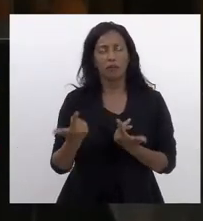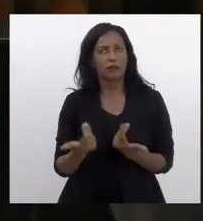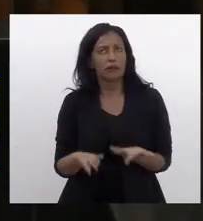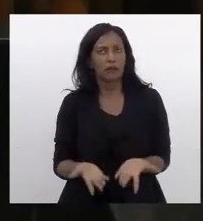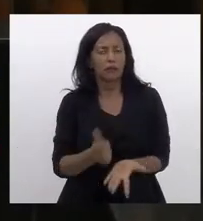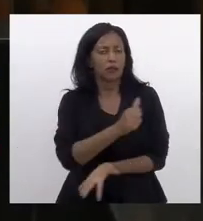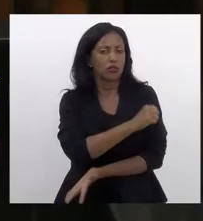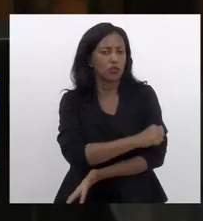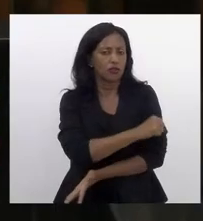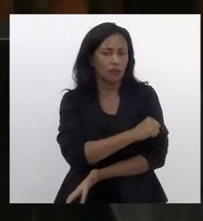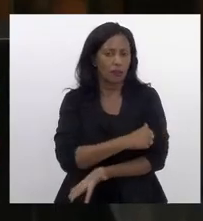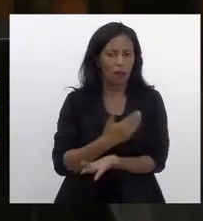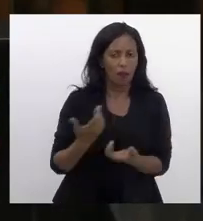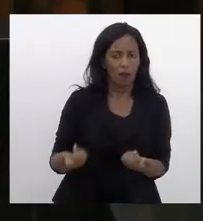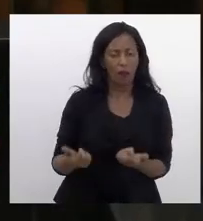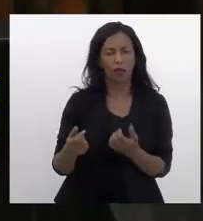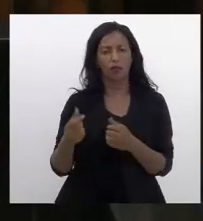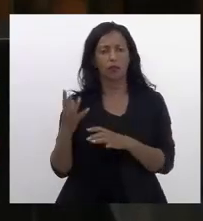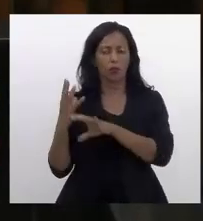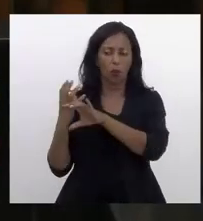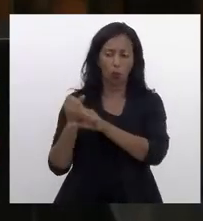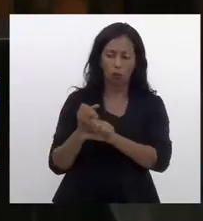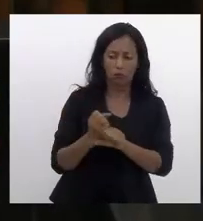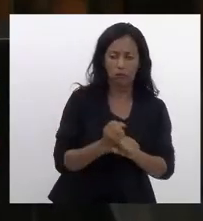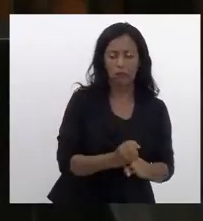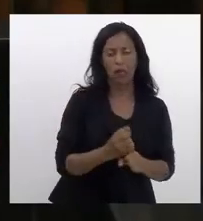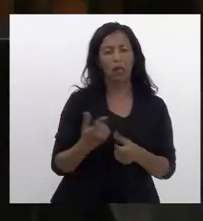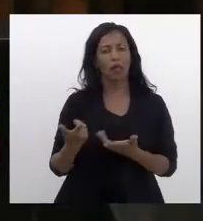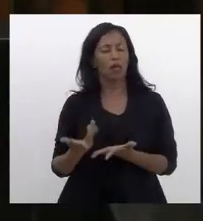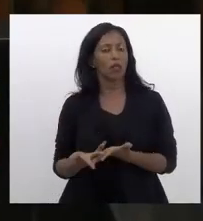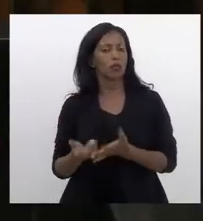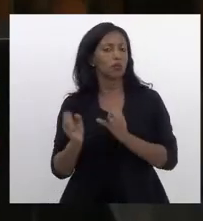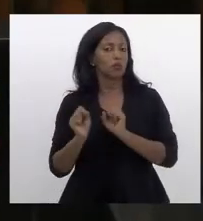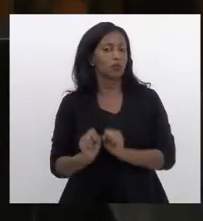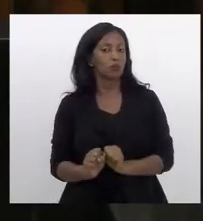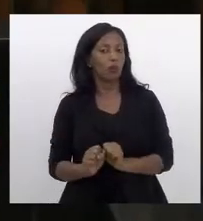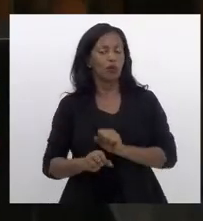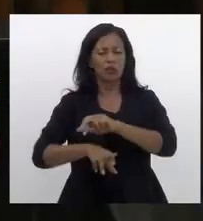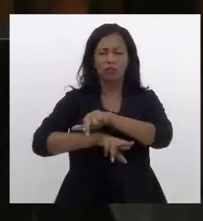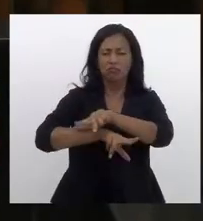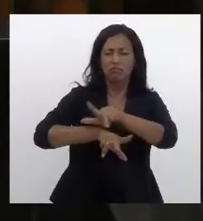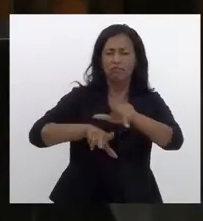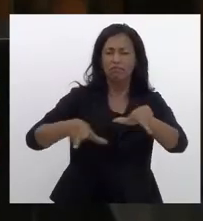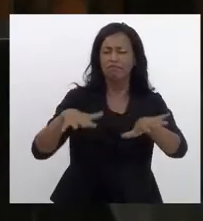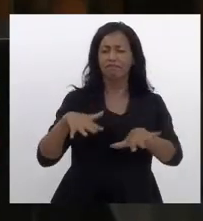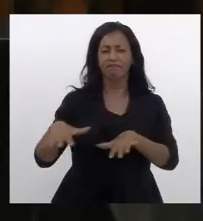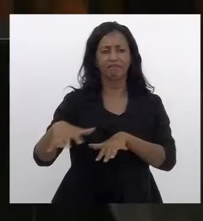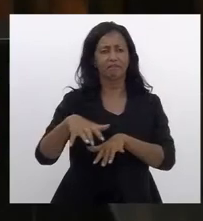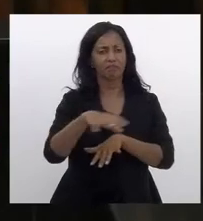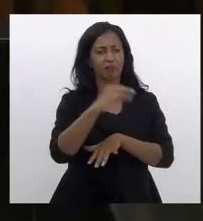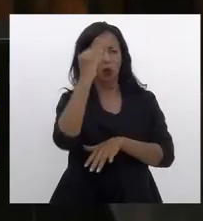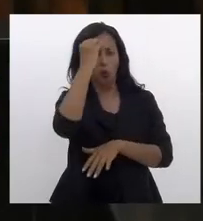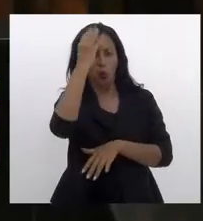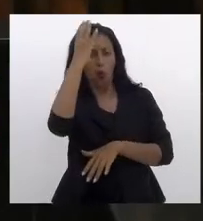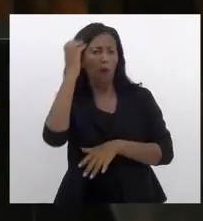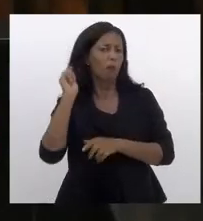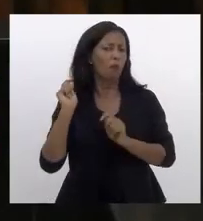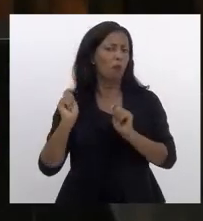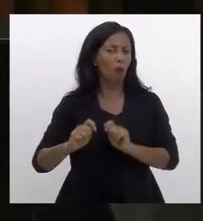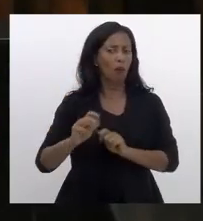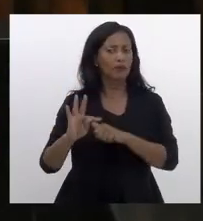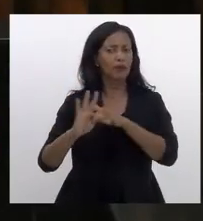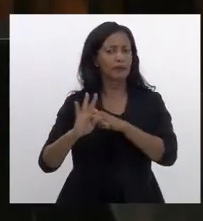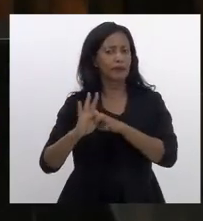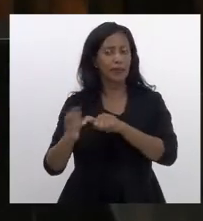enfermagem, pode ser um técnico em contabilidade, pode ser um técnico nas diferentes áreas, né, um técnico em química, que ainda